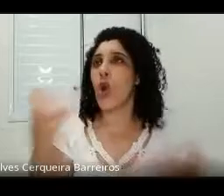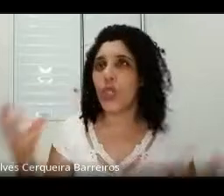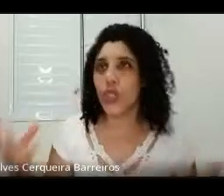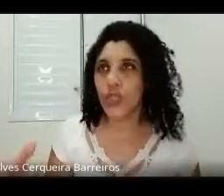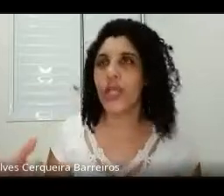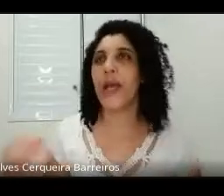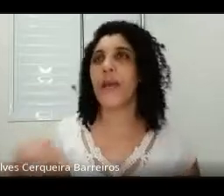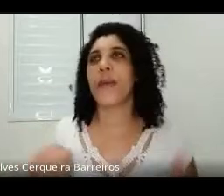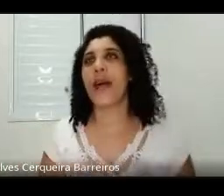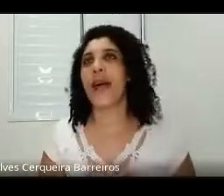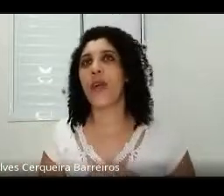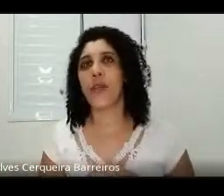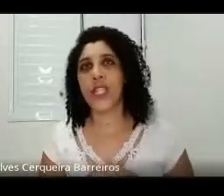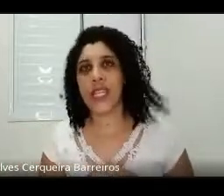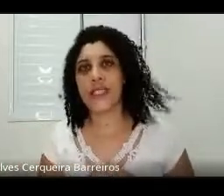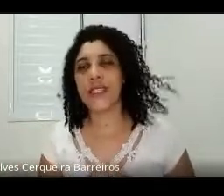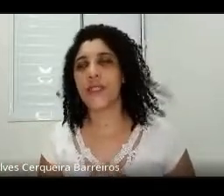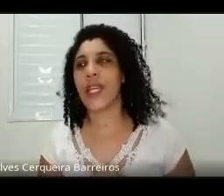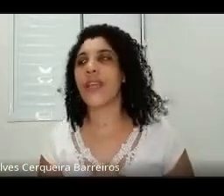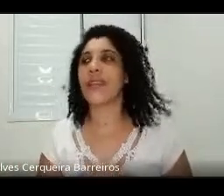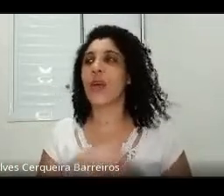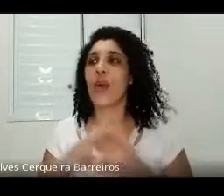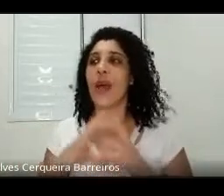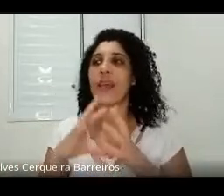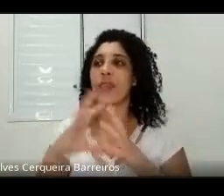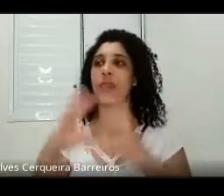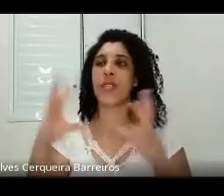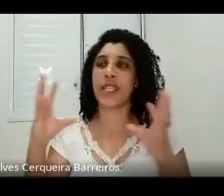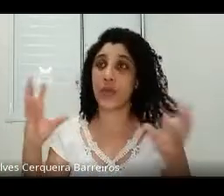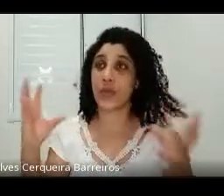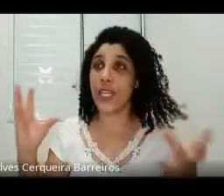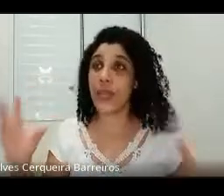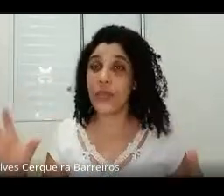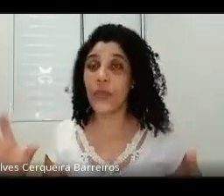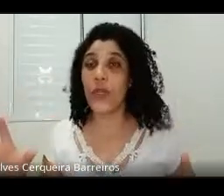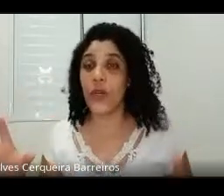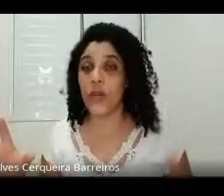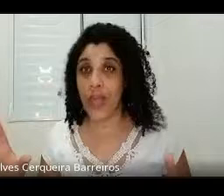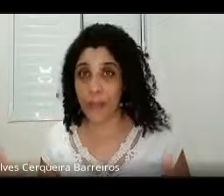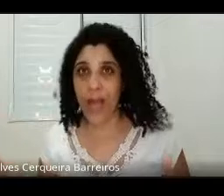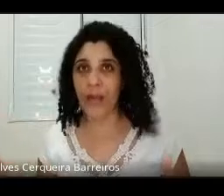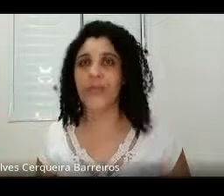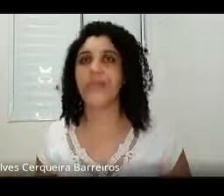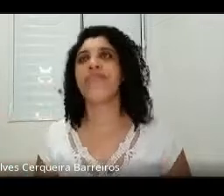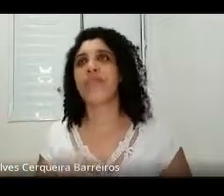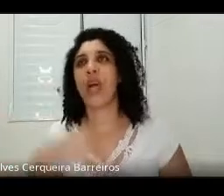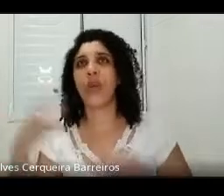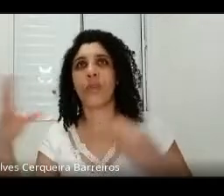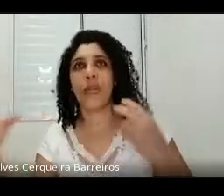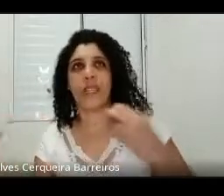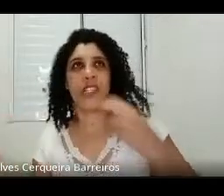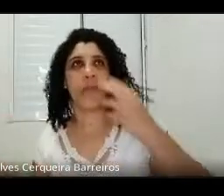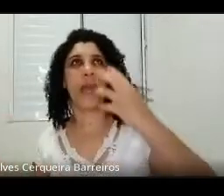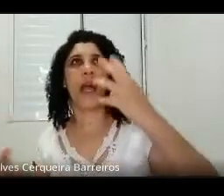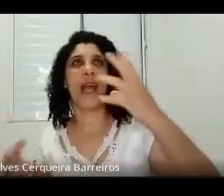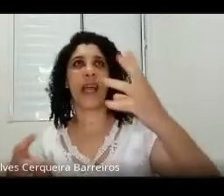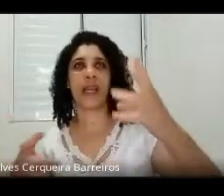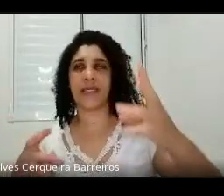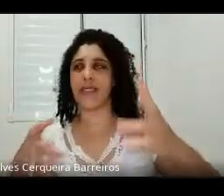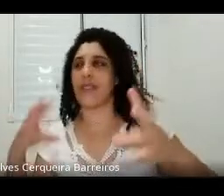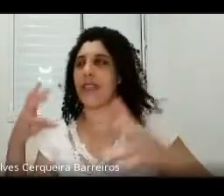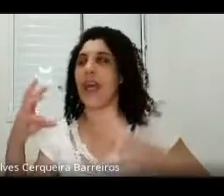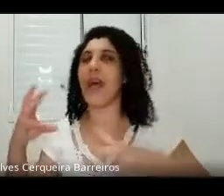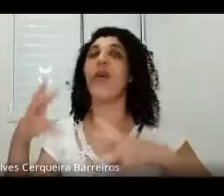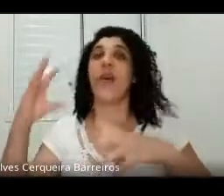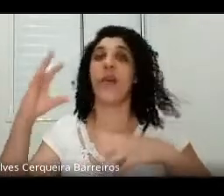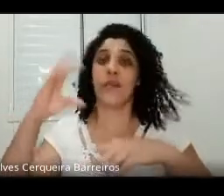alguns códigos para comunicação, né? Então essa comunicação não verbal, então através de